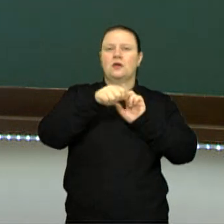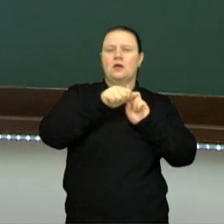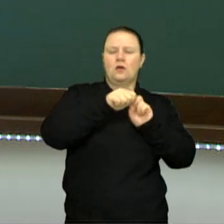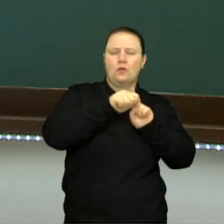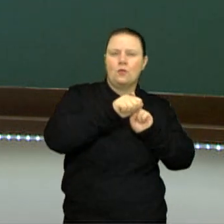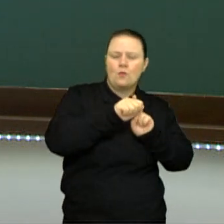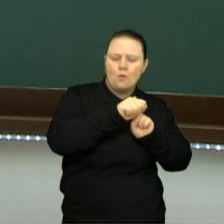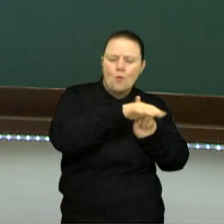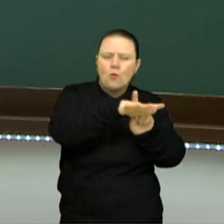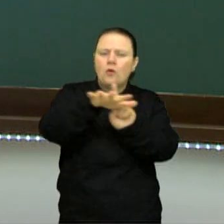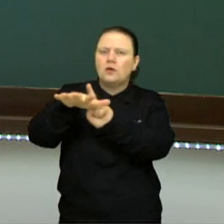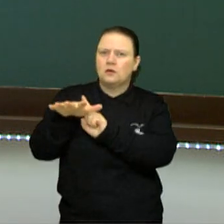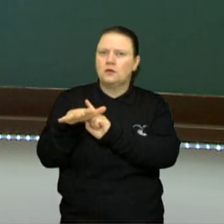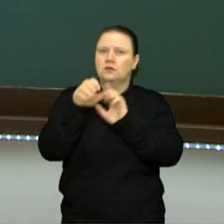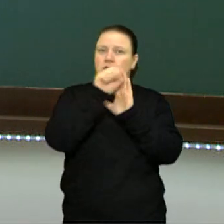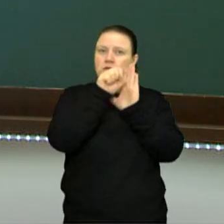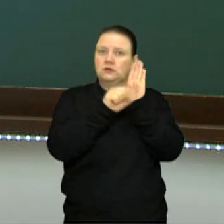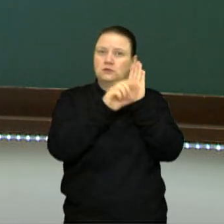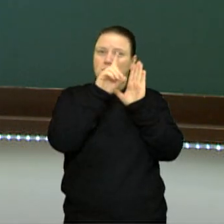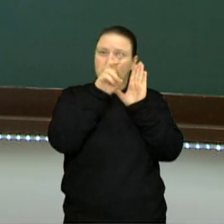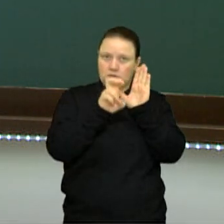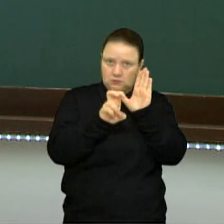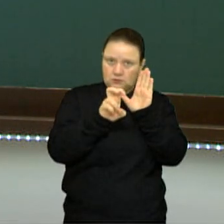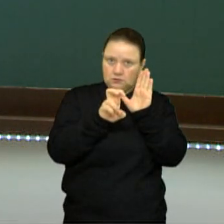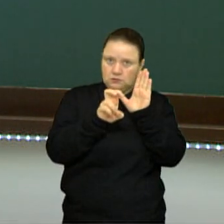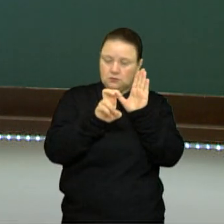XV e XVIII.